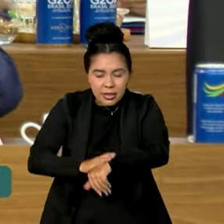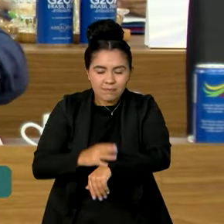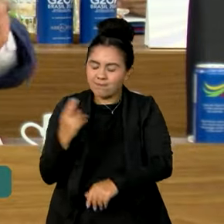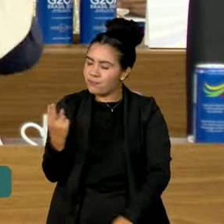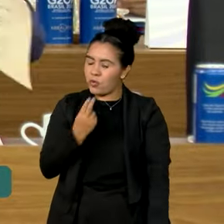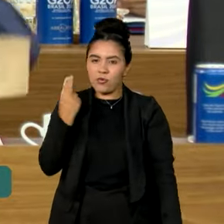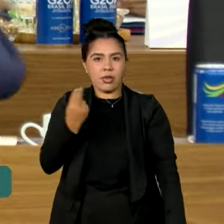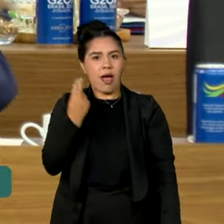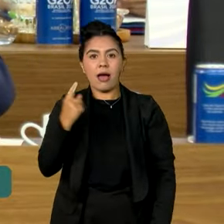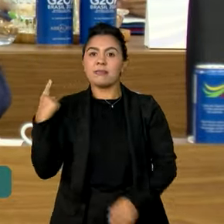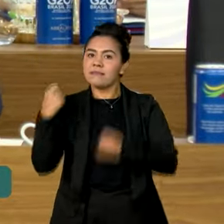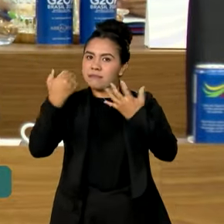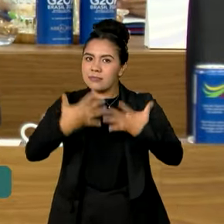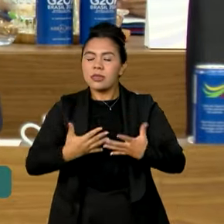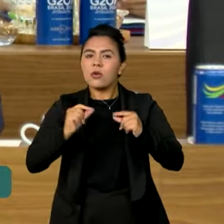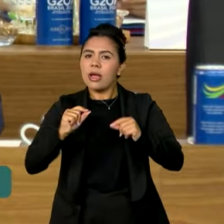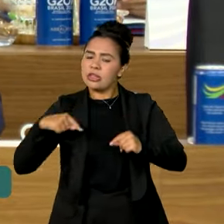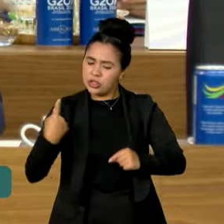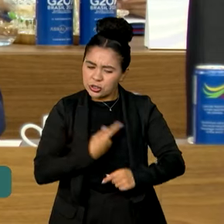mais e melhor.